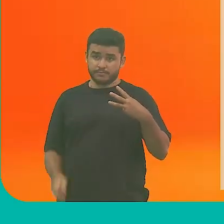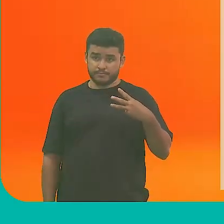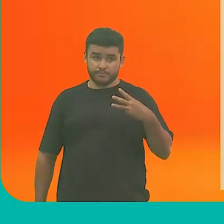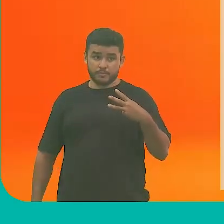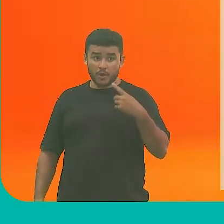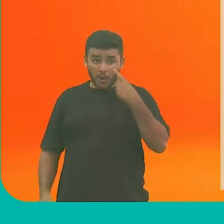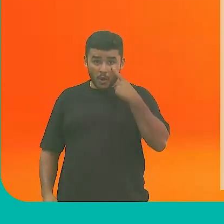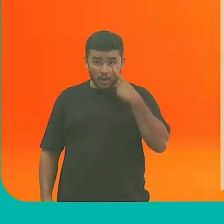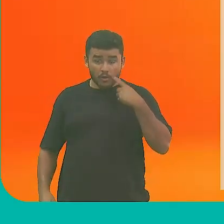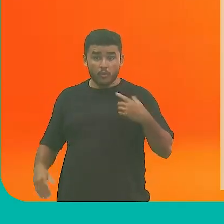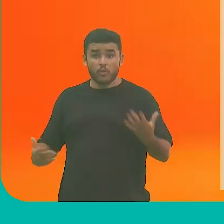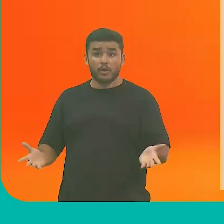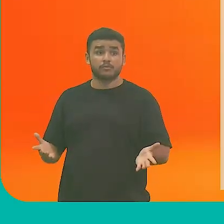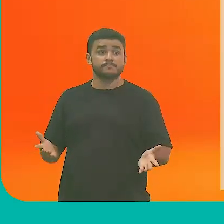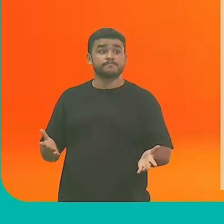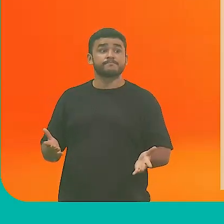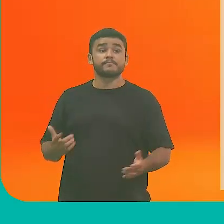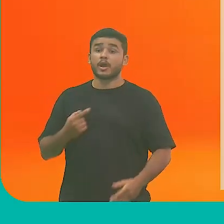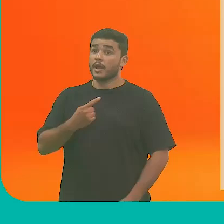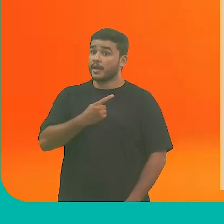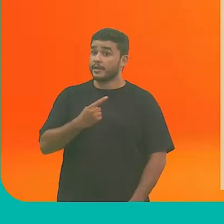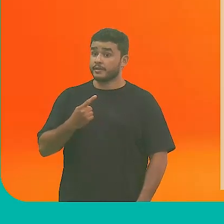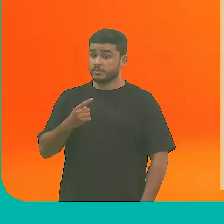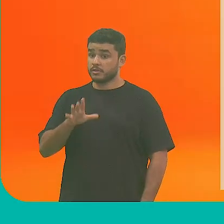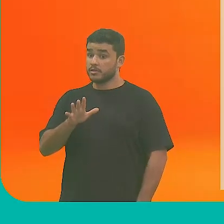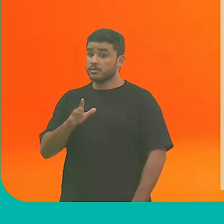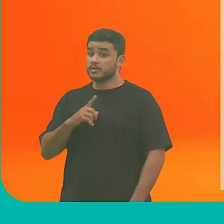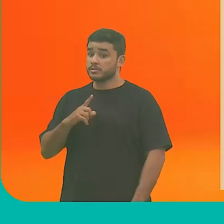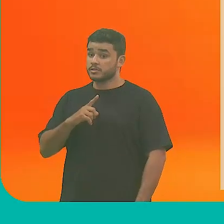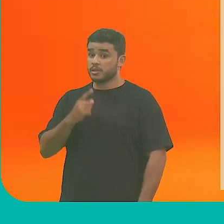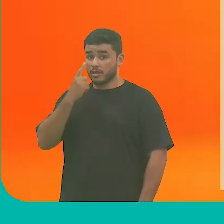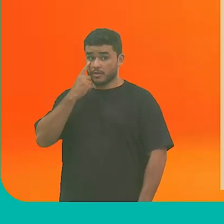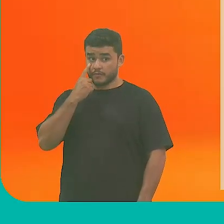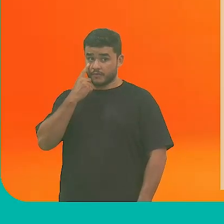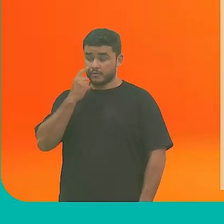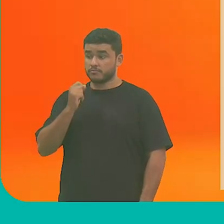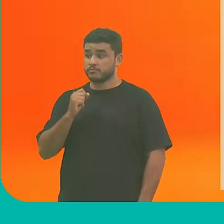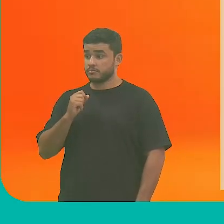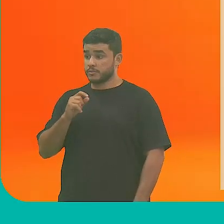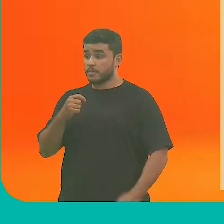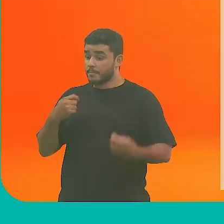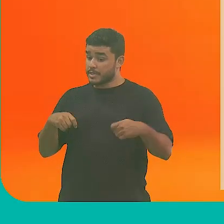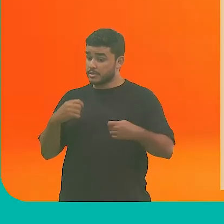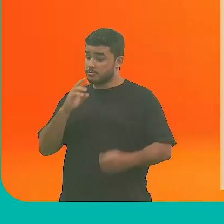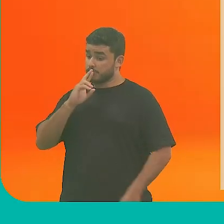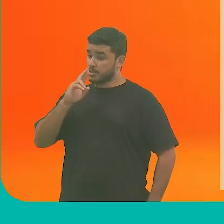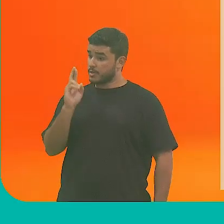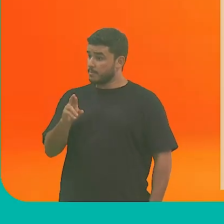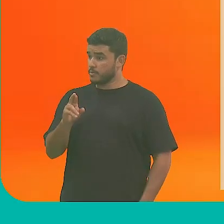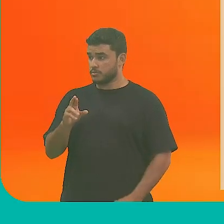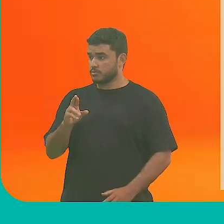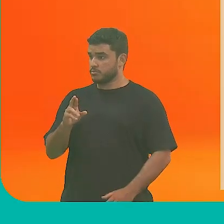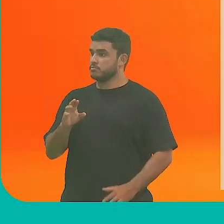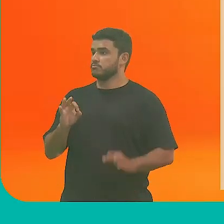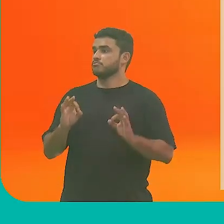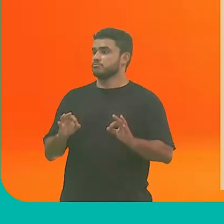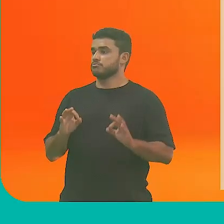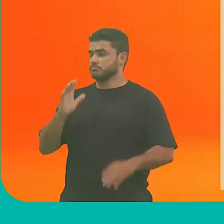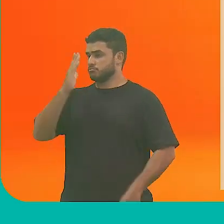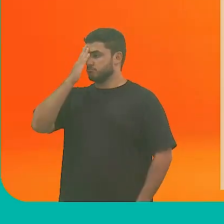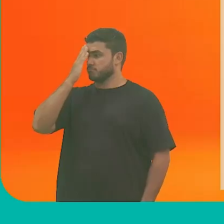é média? É quando o verbo é o resolver. Toda competência